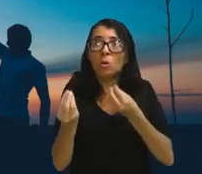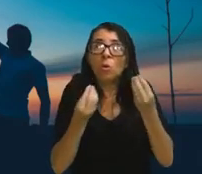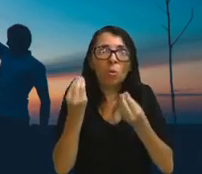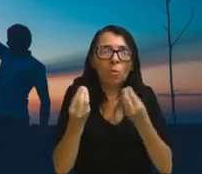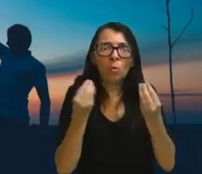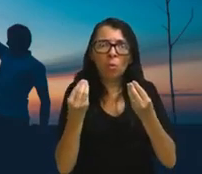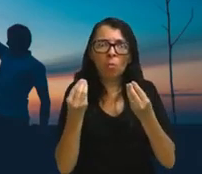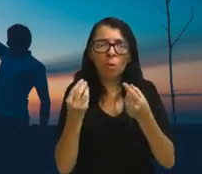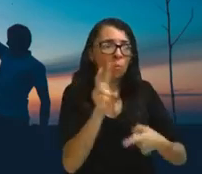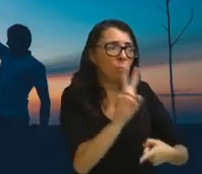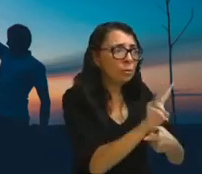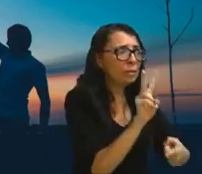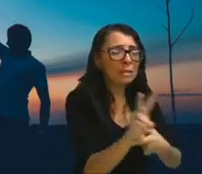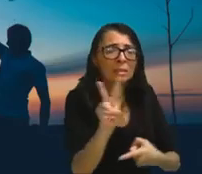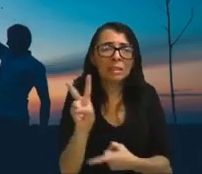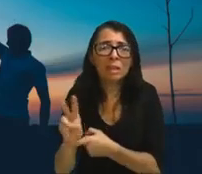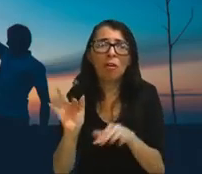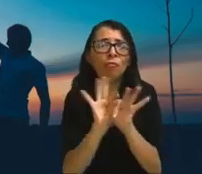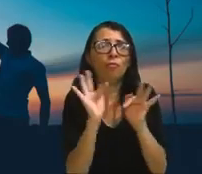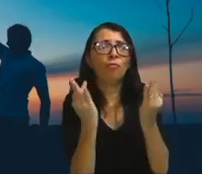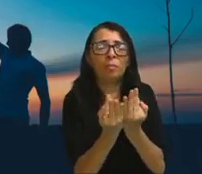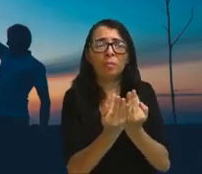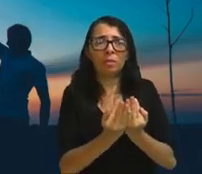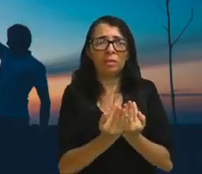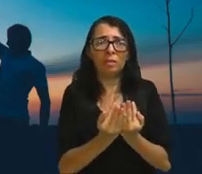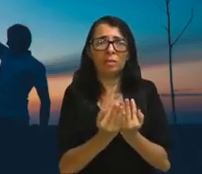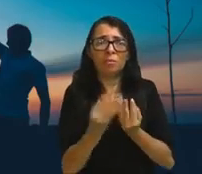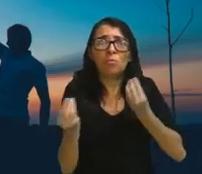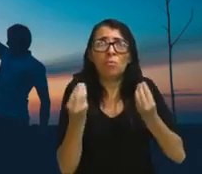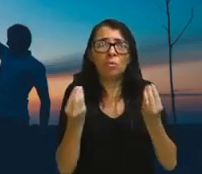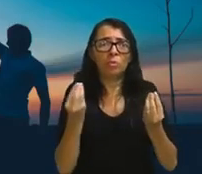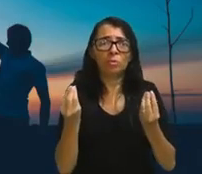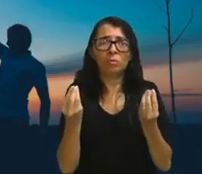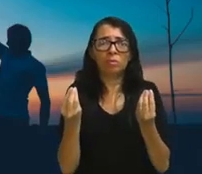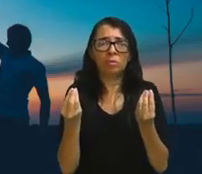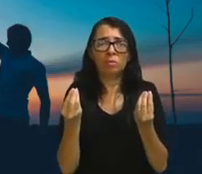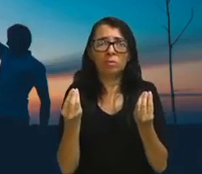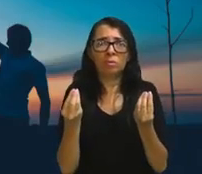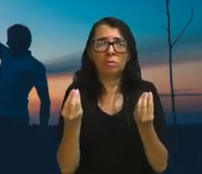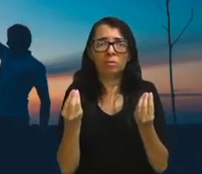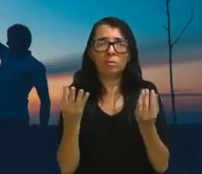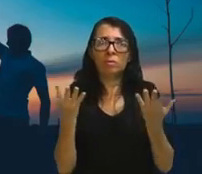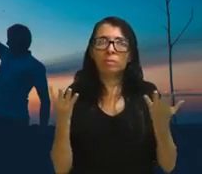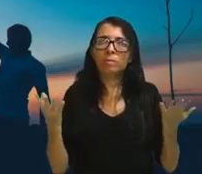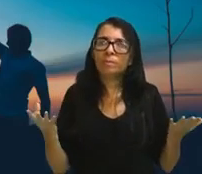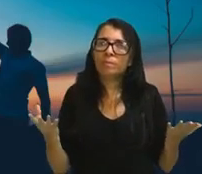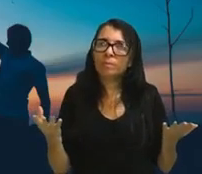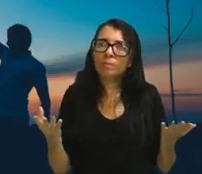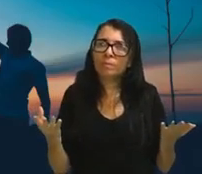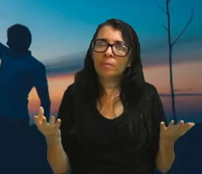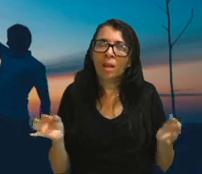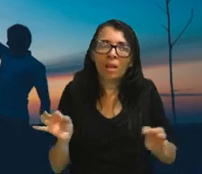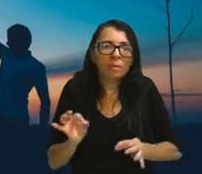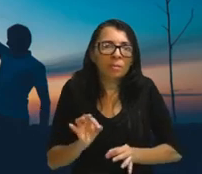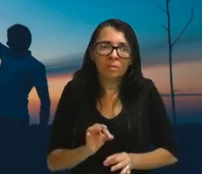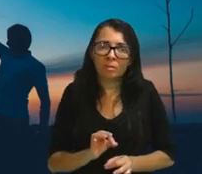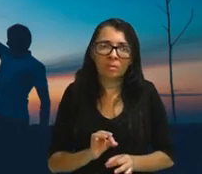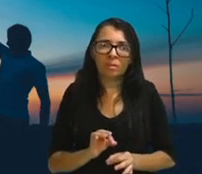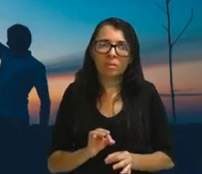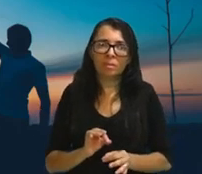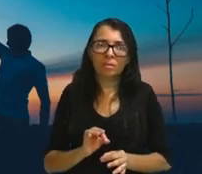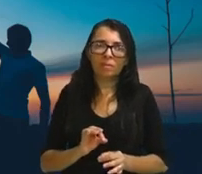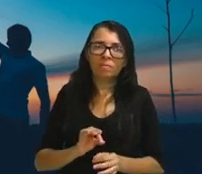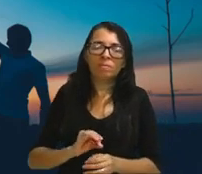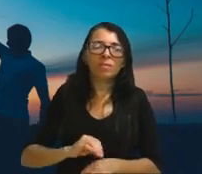vontades que eu vou impedir que as coisas ruins aconteçam no meu lar. Mas sim, é confiar que Deus